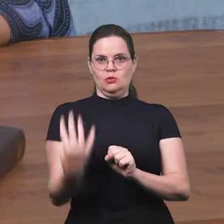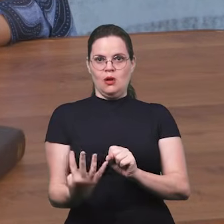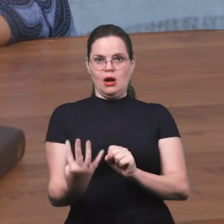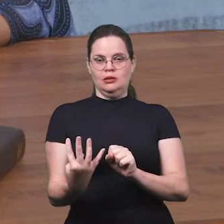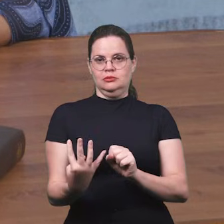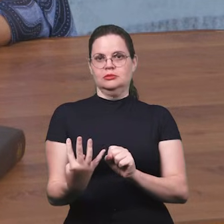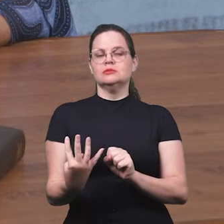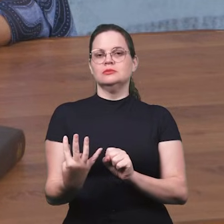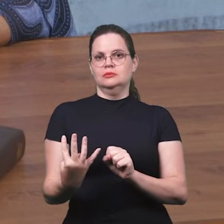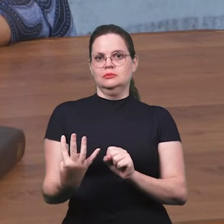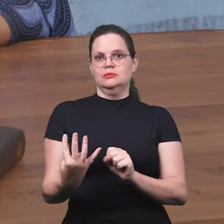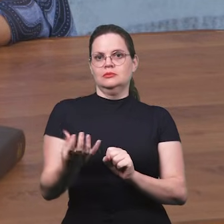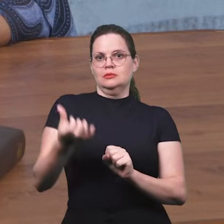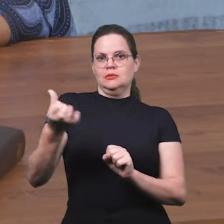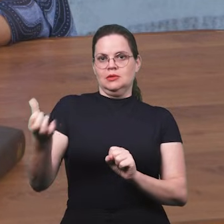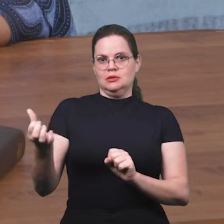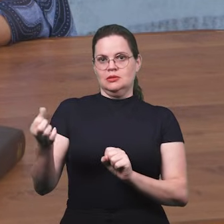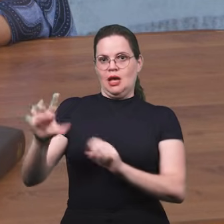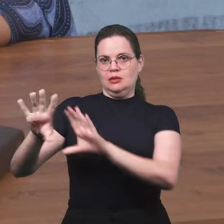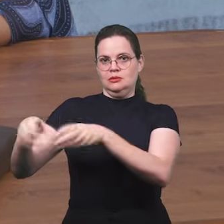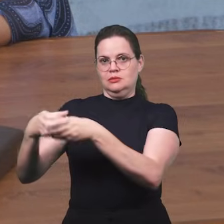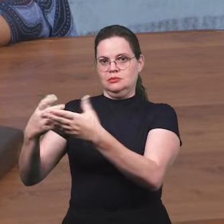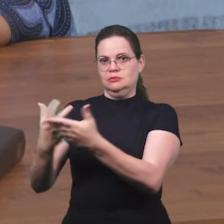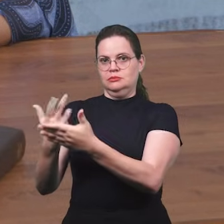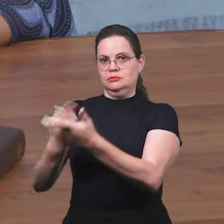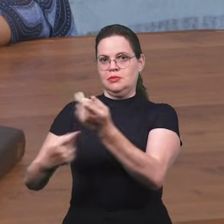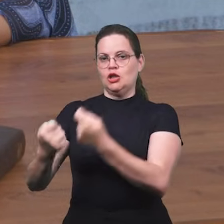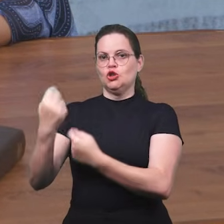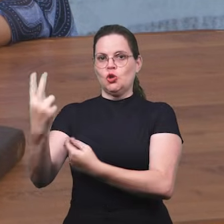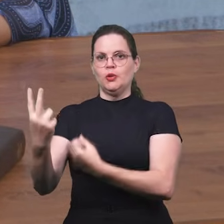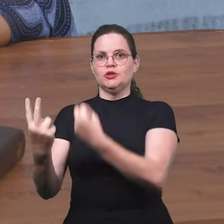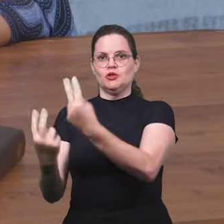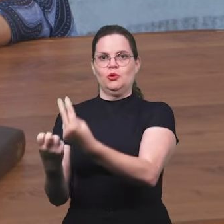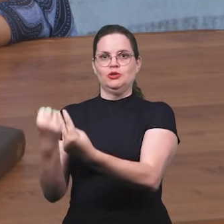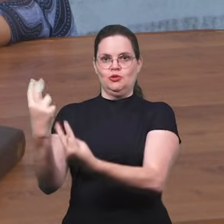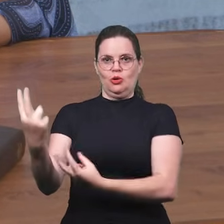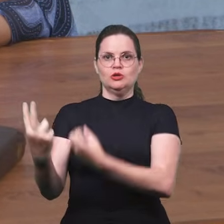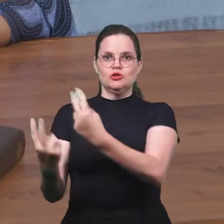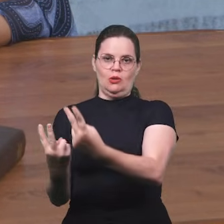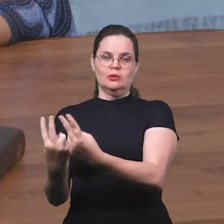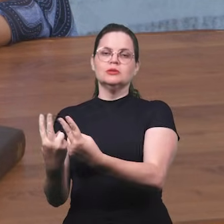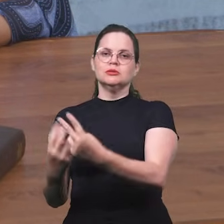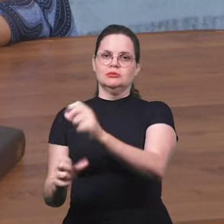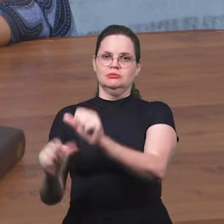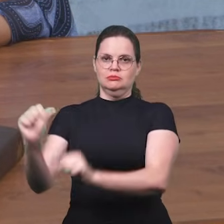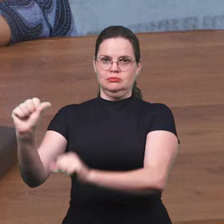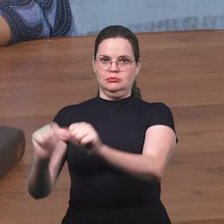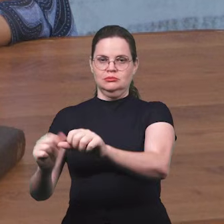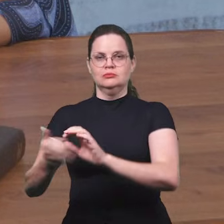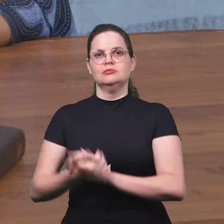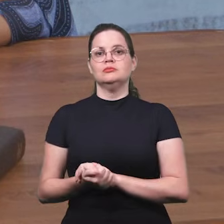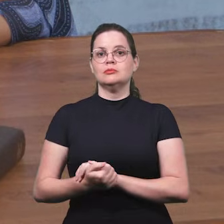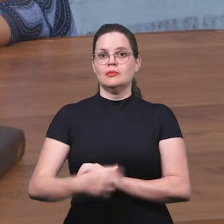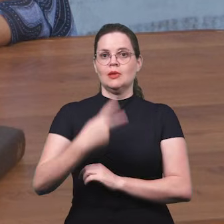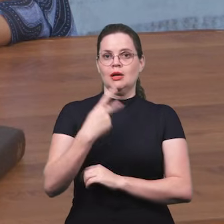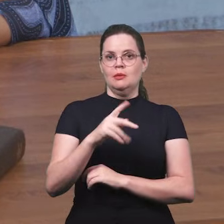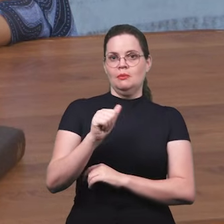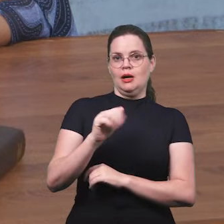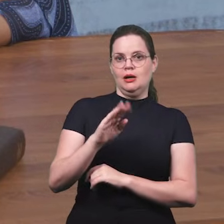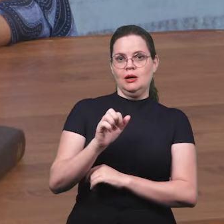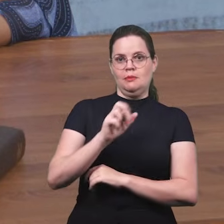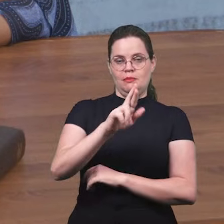dia, porém as tesourarias de 2 em 2. Em Parbar ao